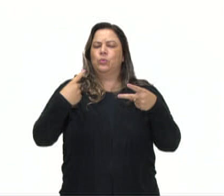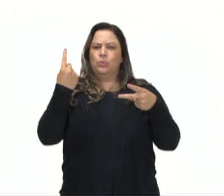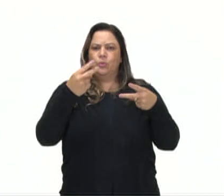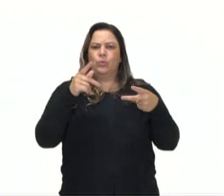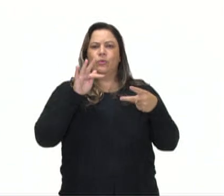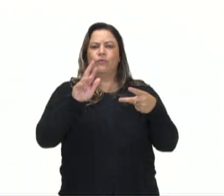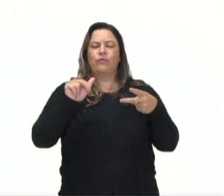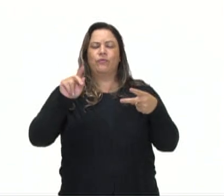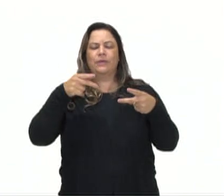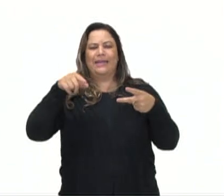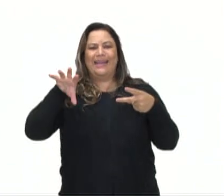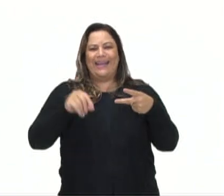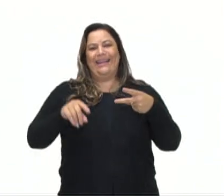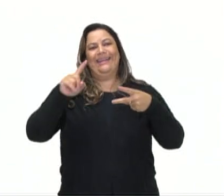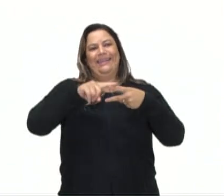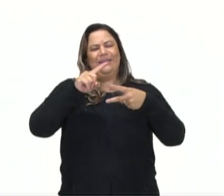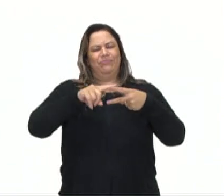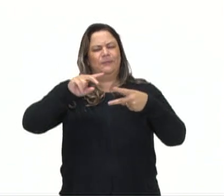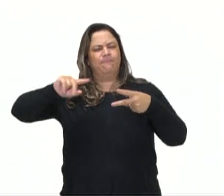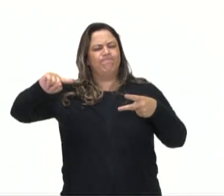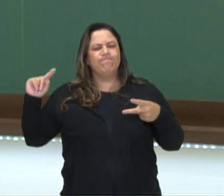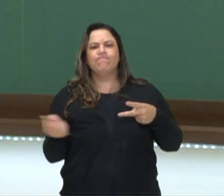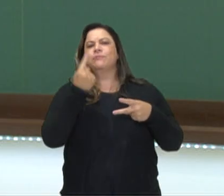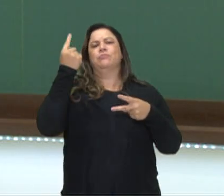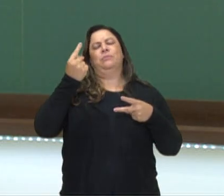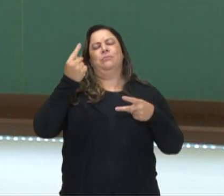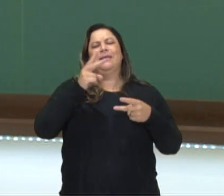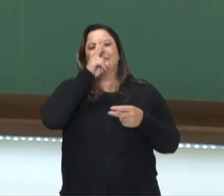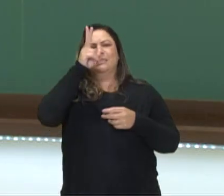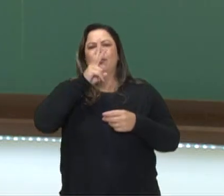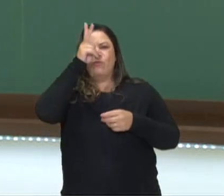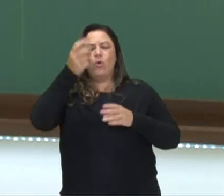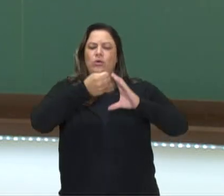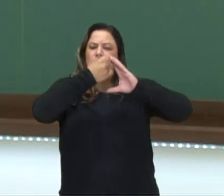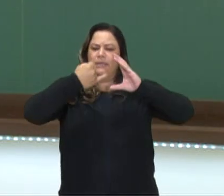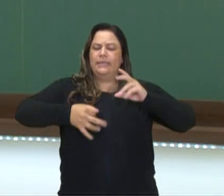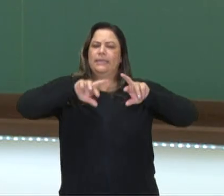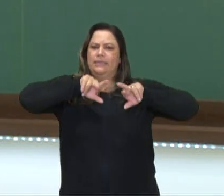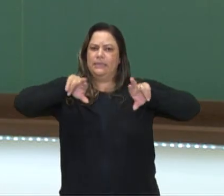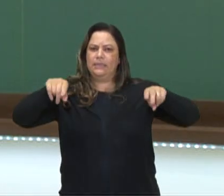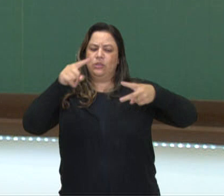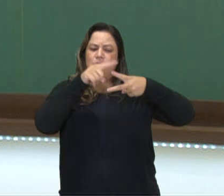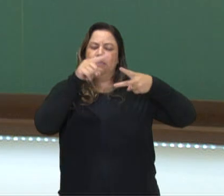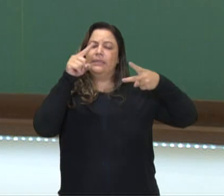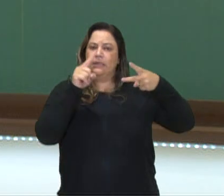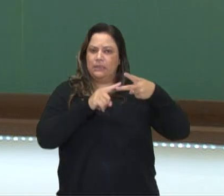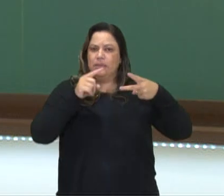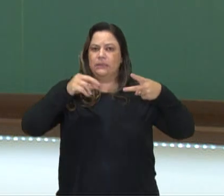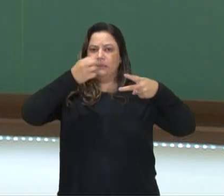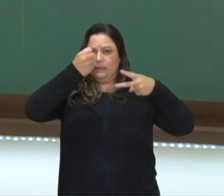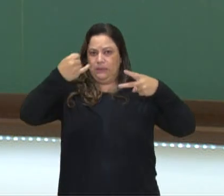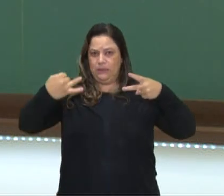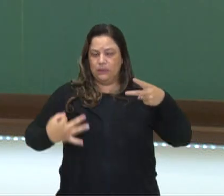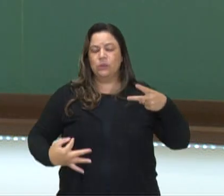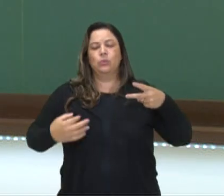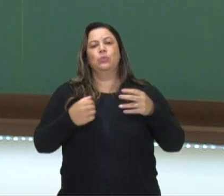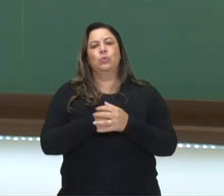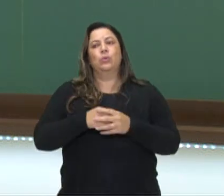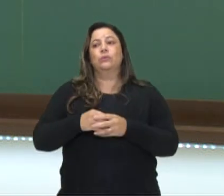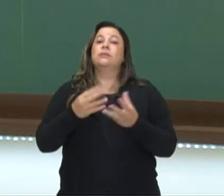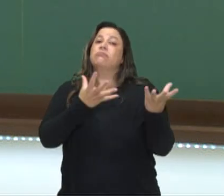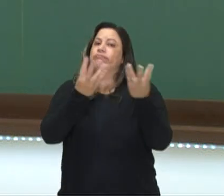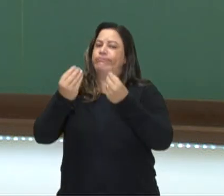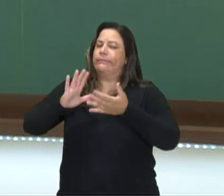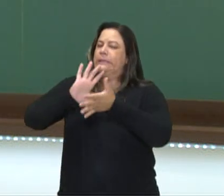um tamanho e uma duração menor. Então a gente pode caracterizar esses 2 fenômenos climáticos como sendo